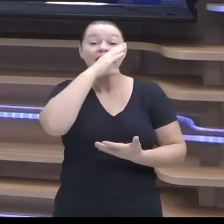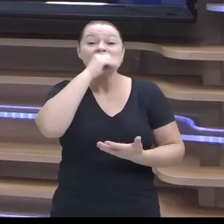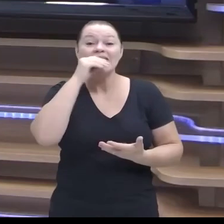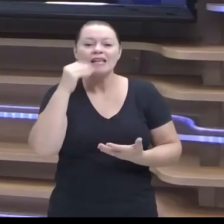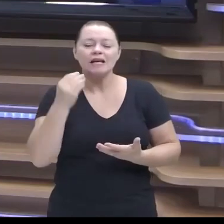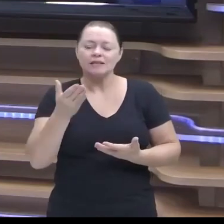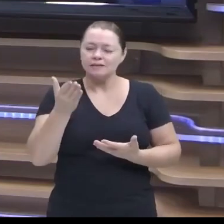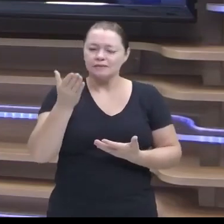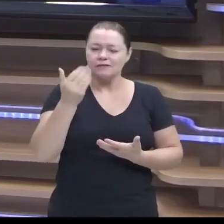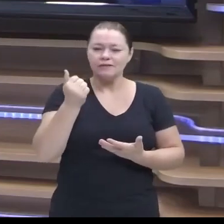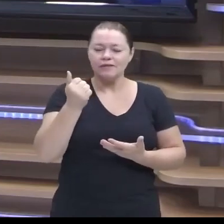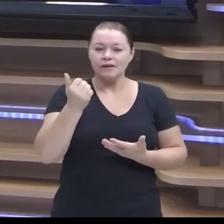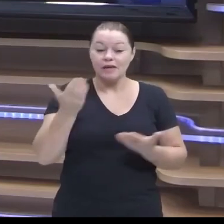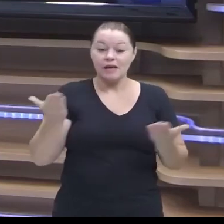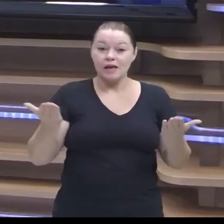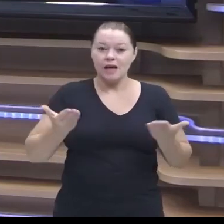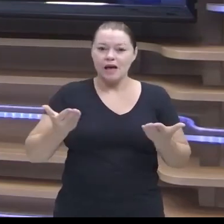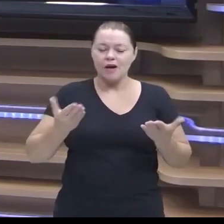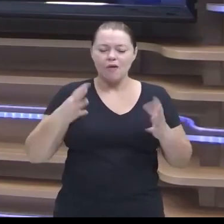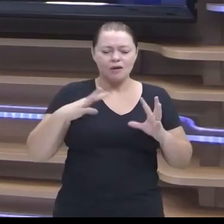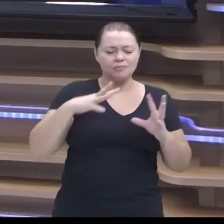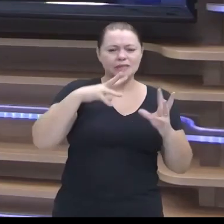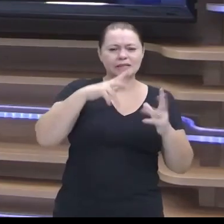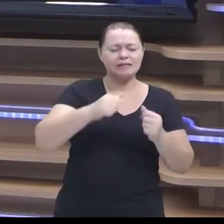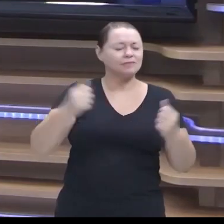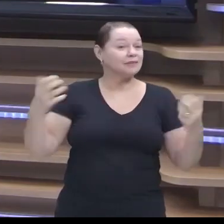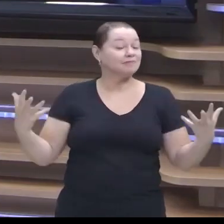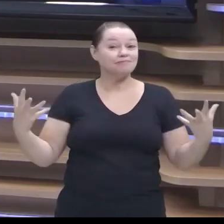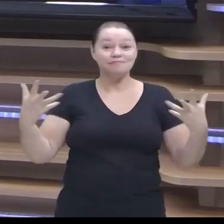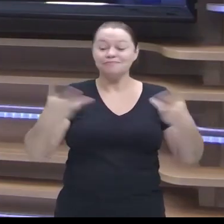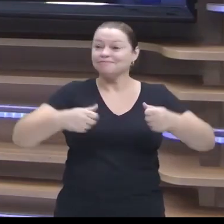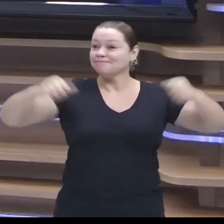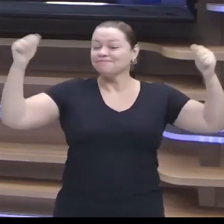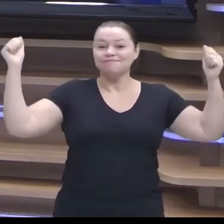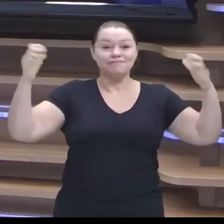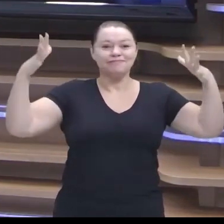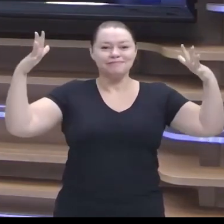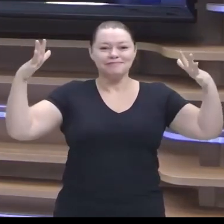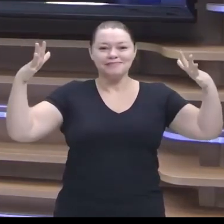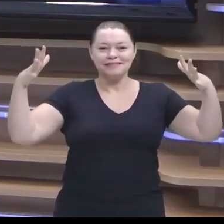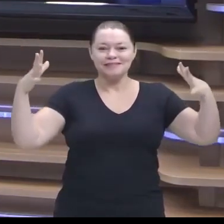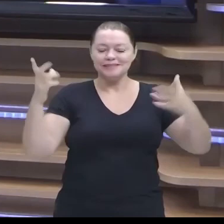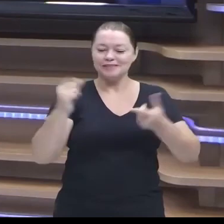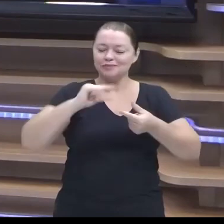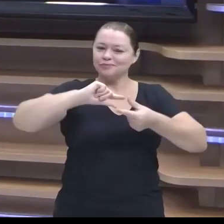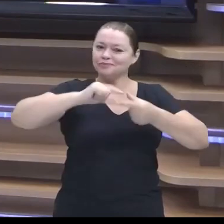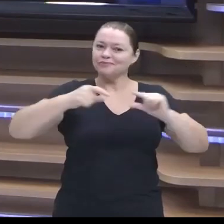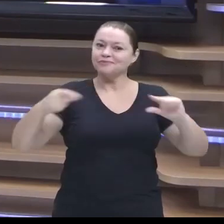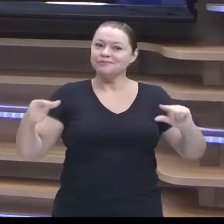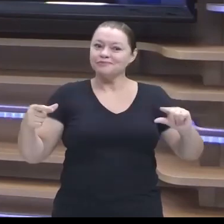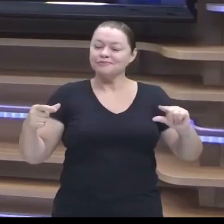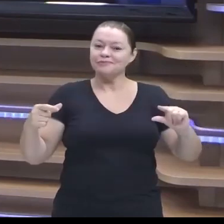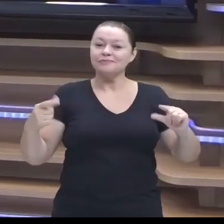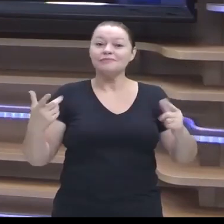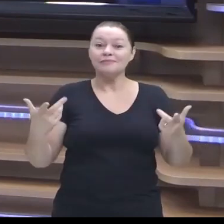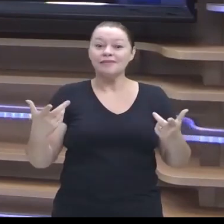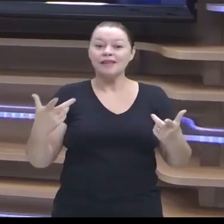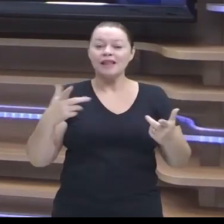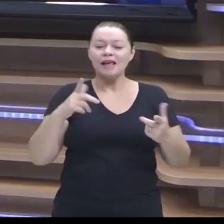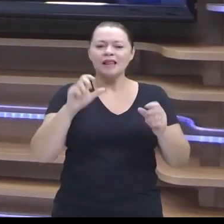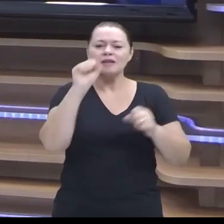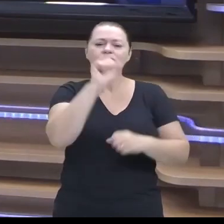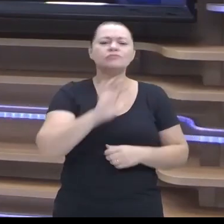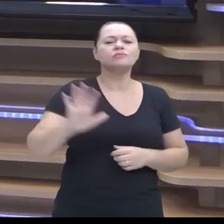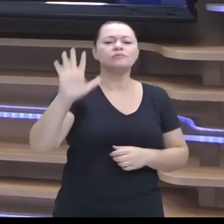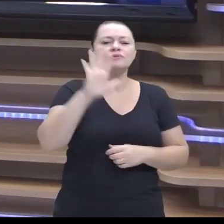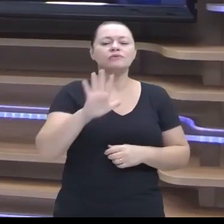vem comigo para esse mundo mágico da geometria. As figuras planas, figuras